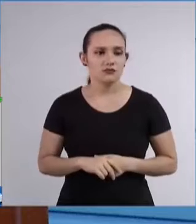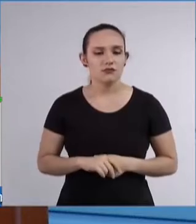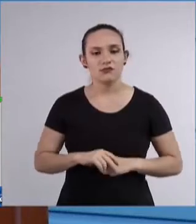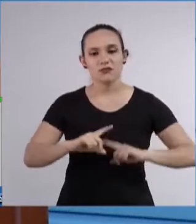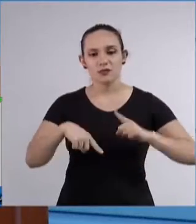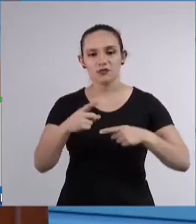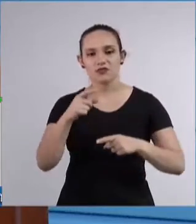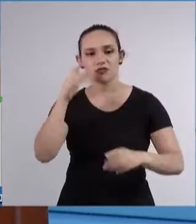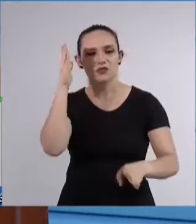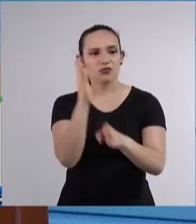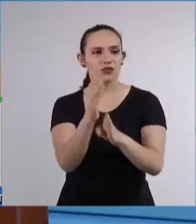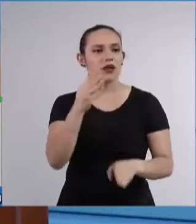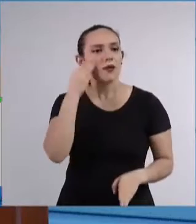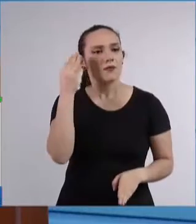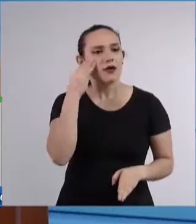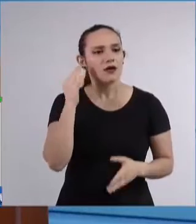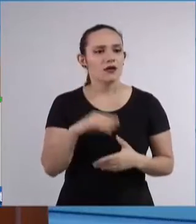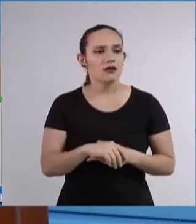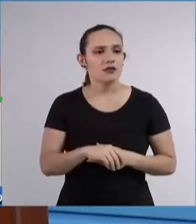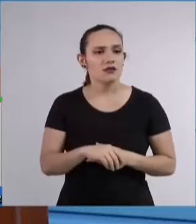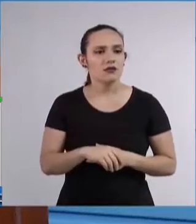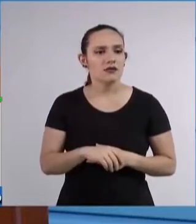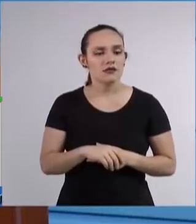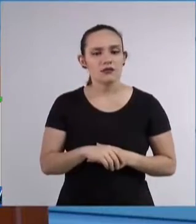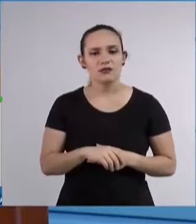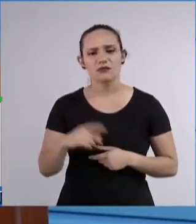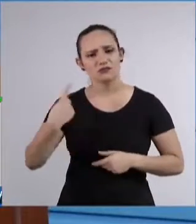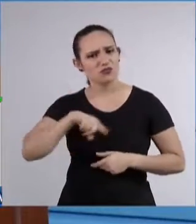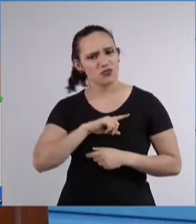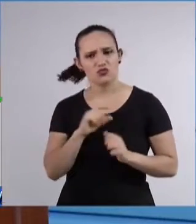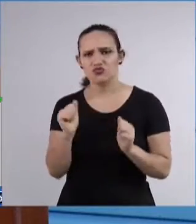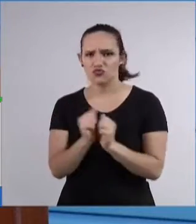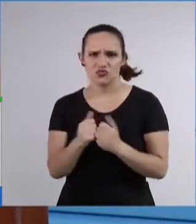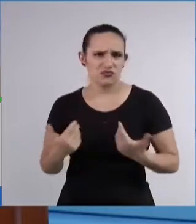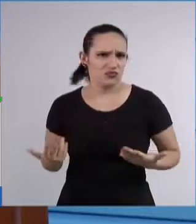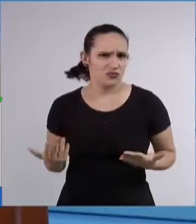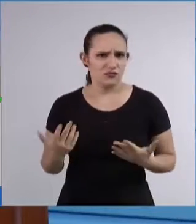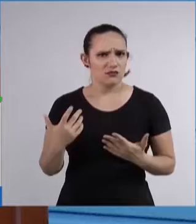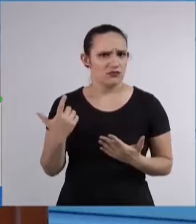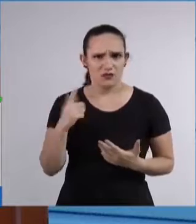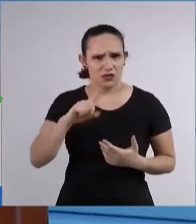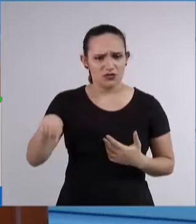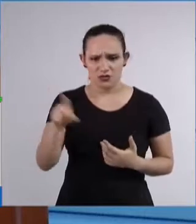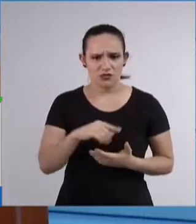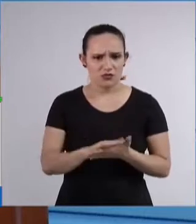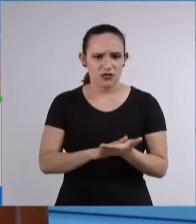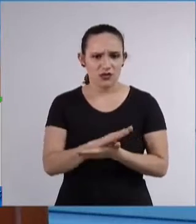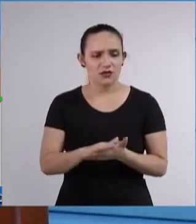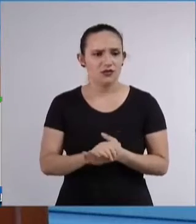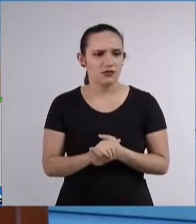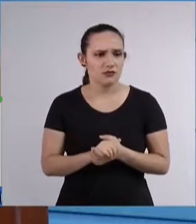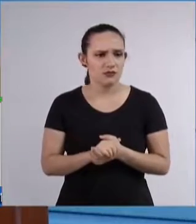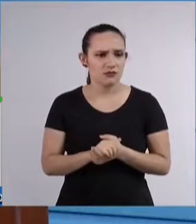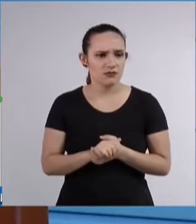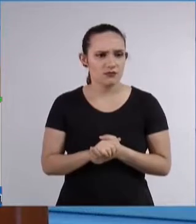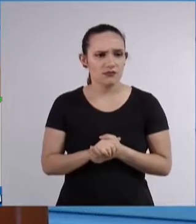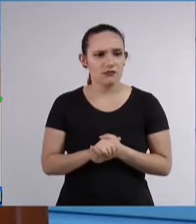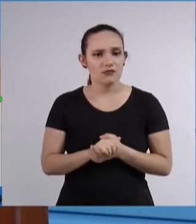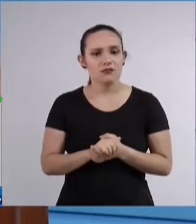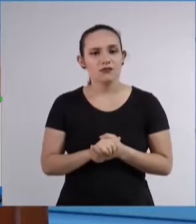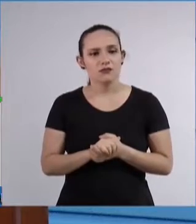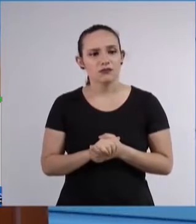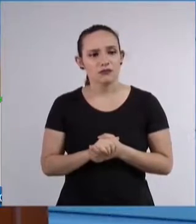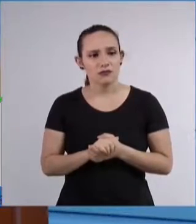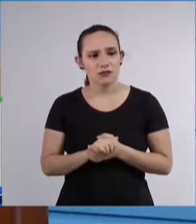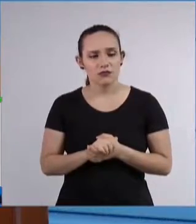na aldeia, encontrando a Mara não sei onde, encontrando eu lá na campanha. Essa é a grande verdade. Daí a Mara fez 20